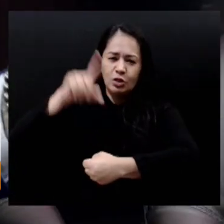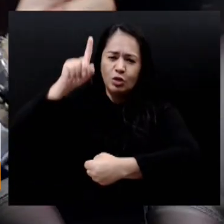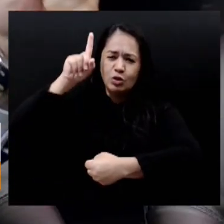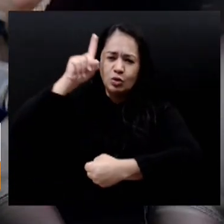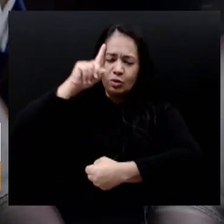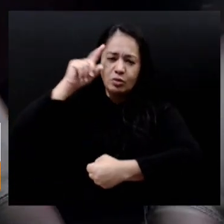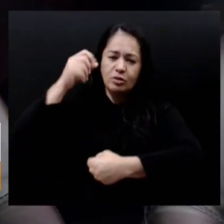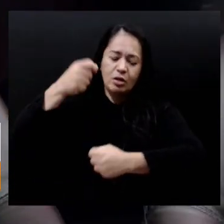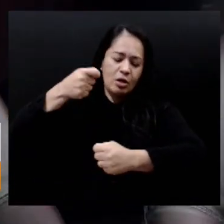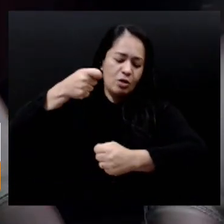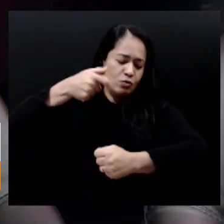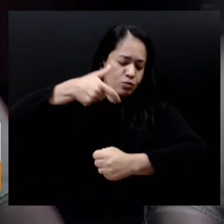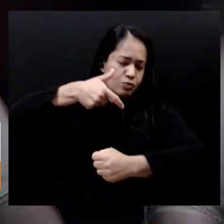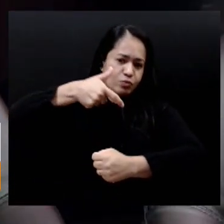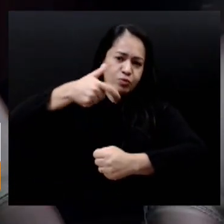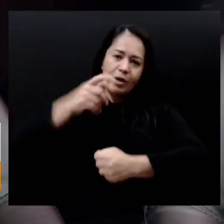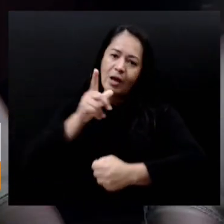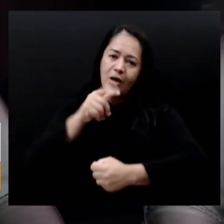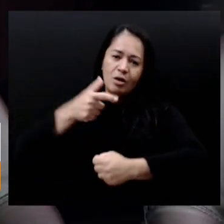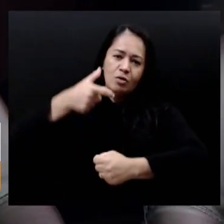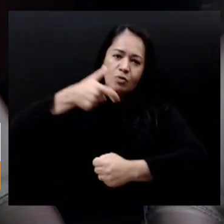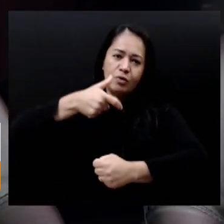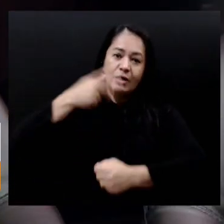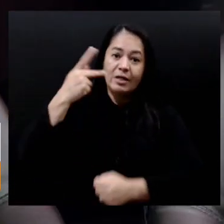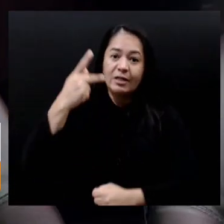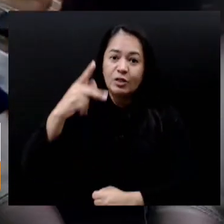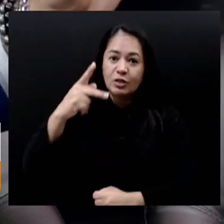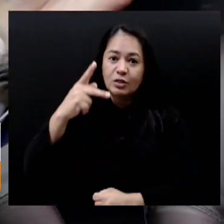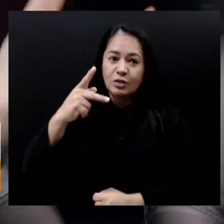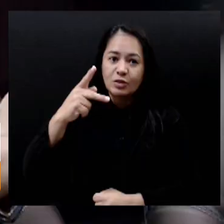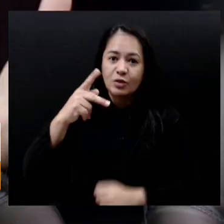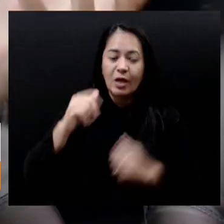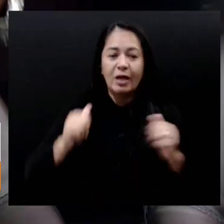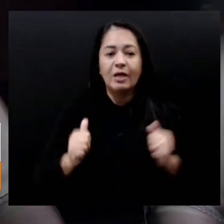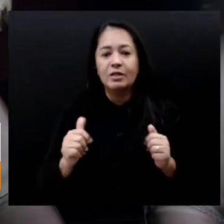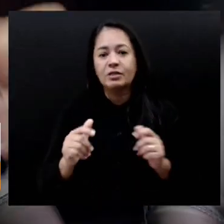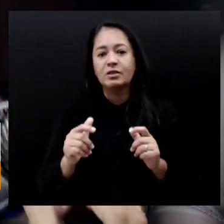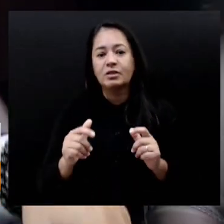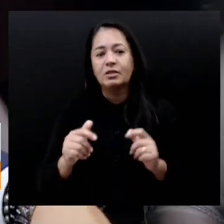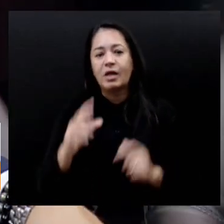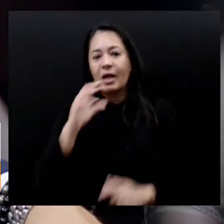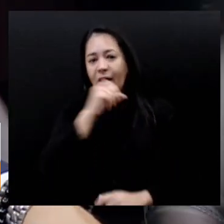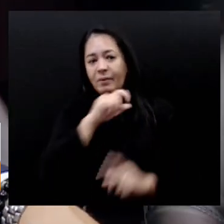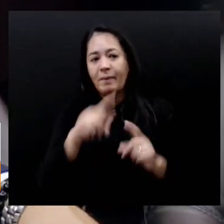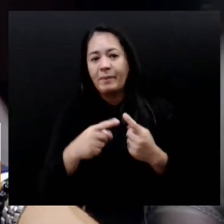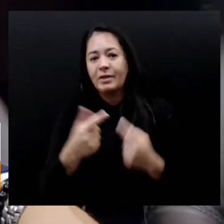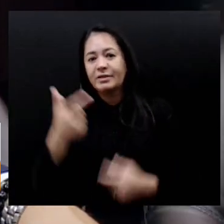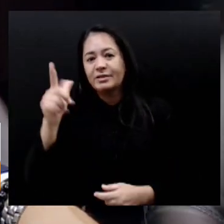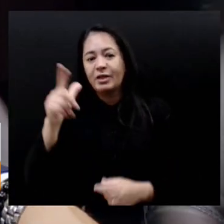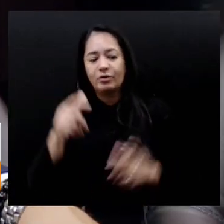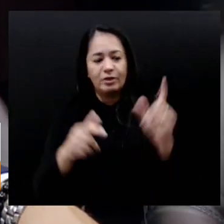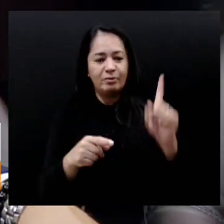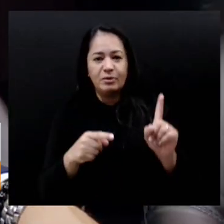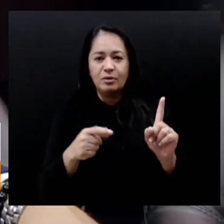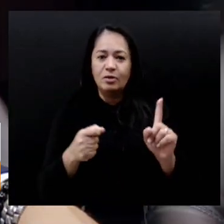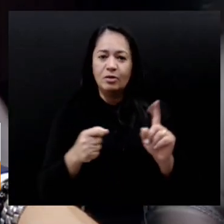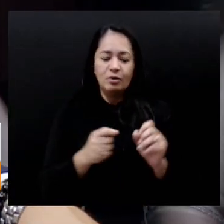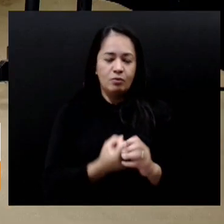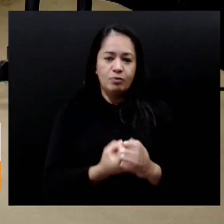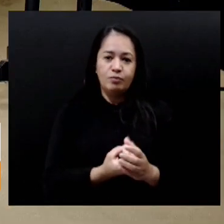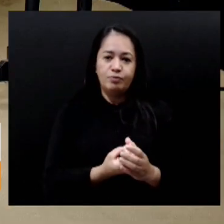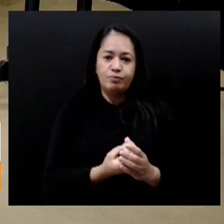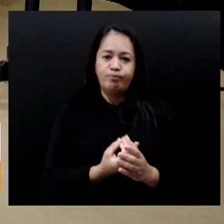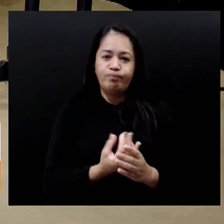regando. A sua ação é curta, mas na cabeça da outra pessoa cresceu. Não é verdade? Cresce,